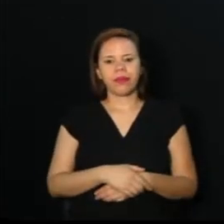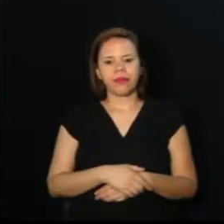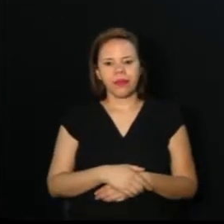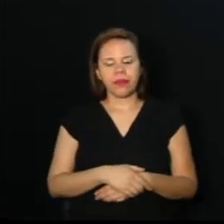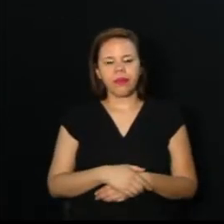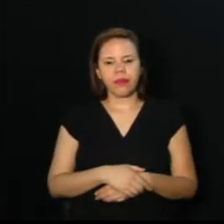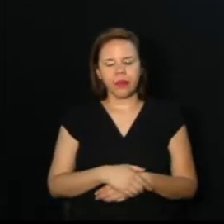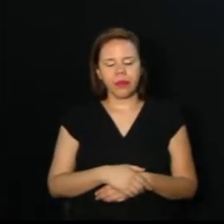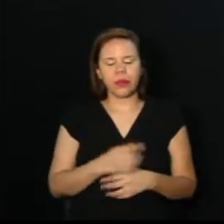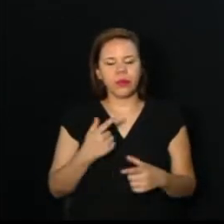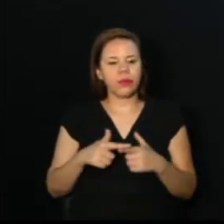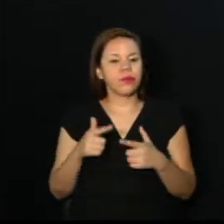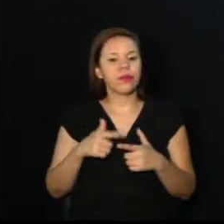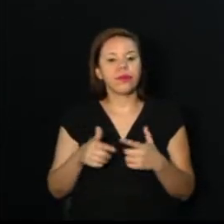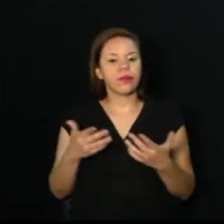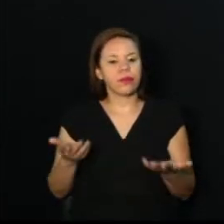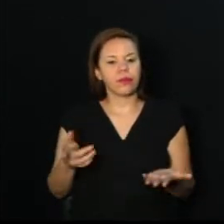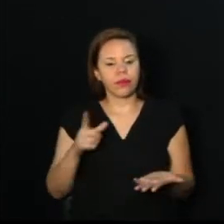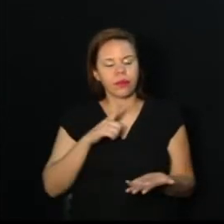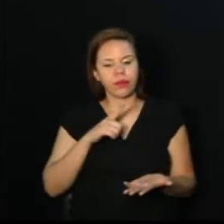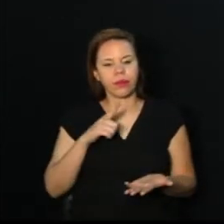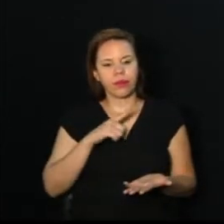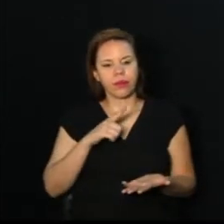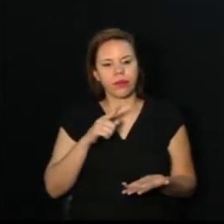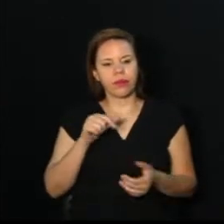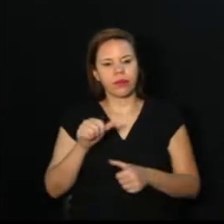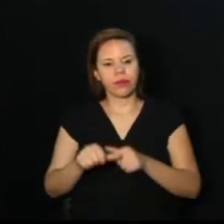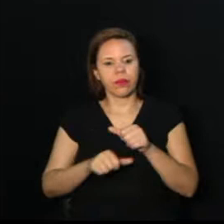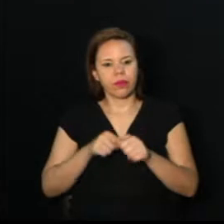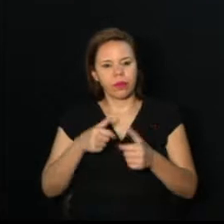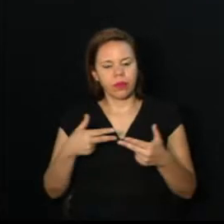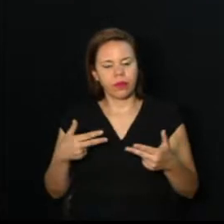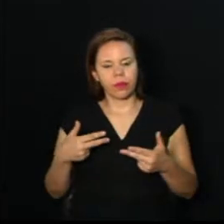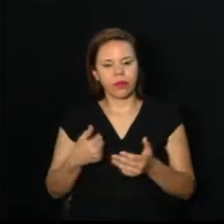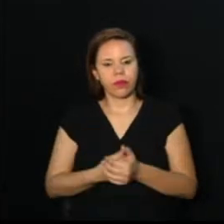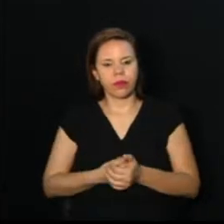o problema tem uma modulidade, uma